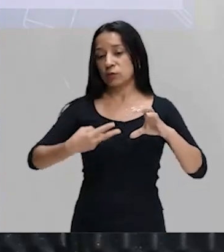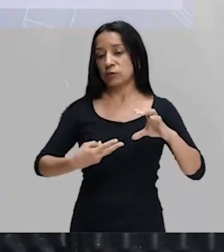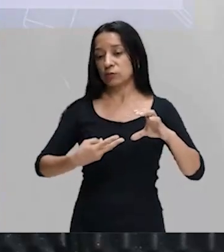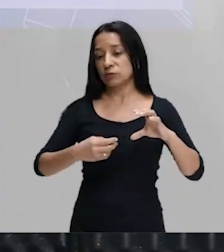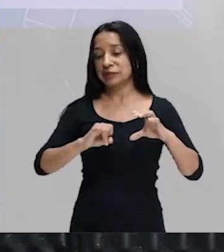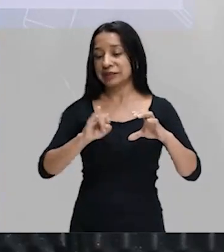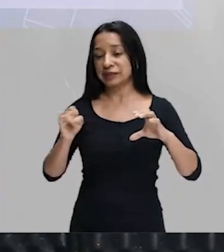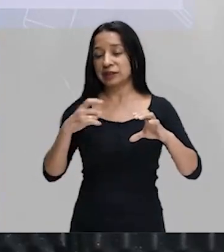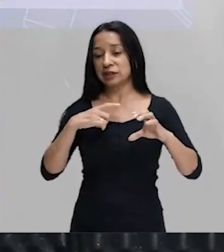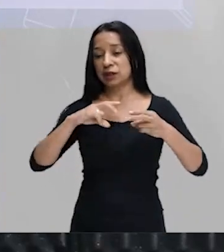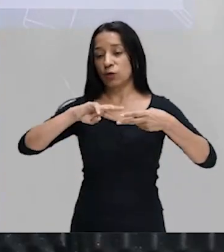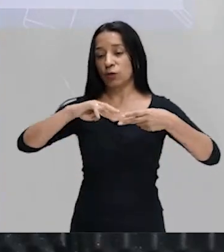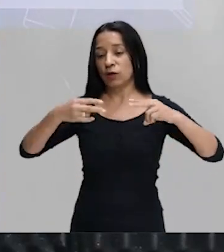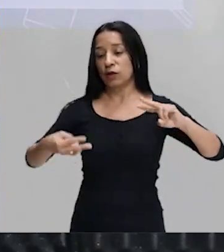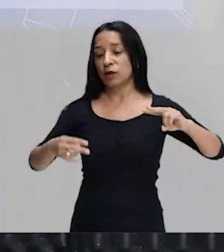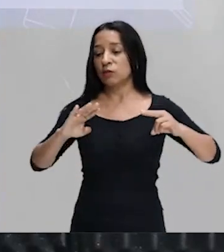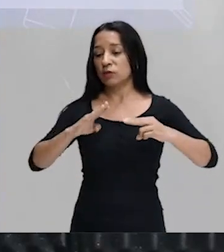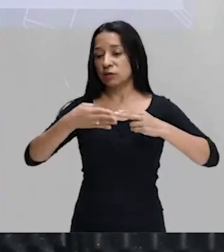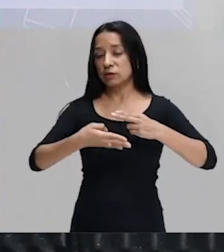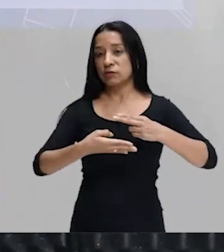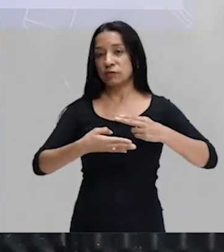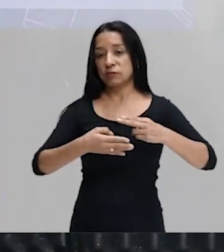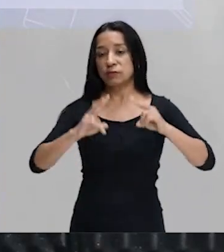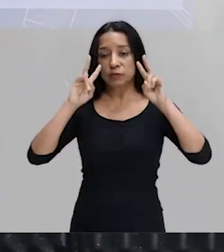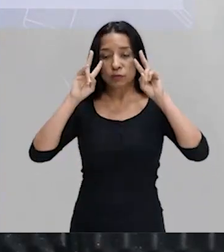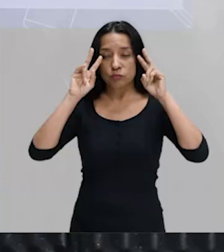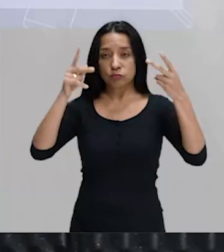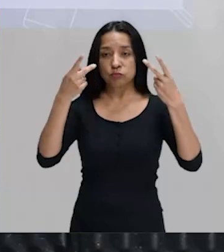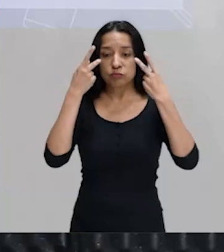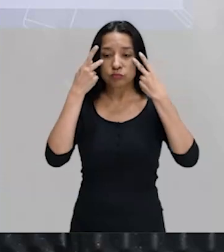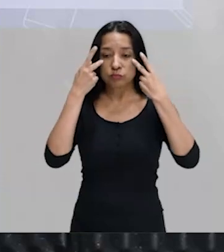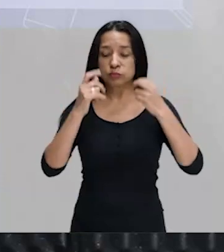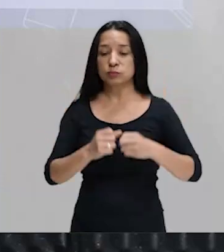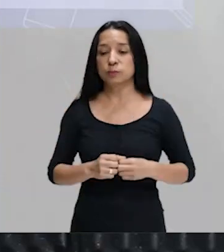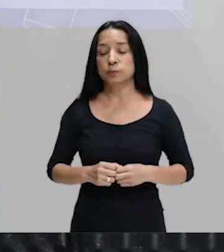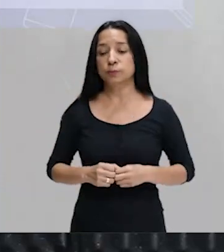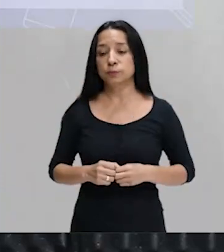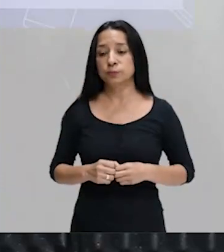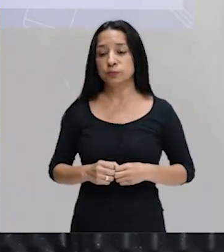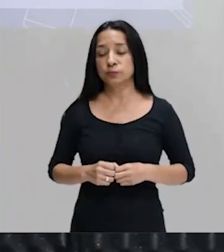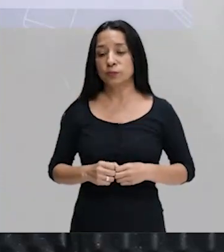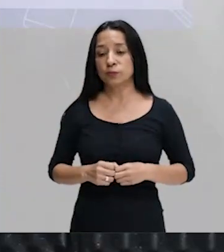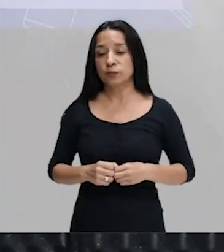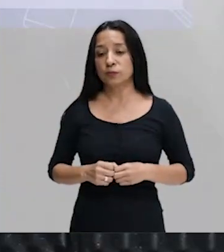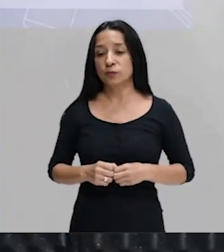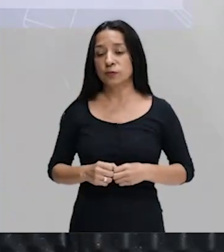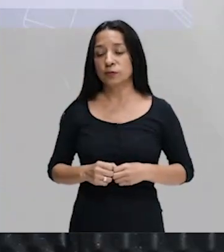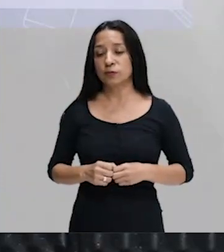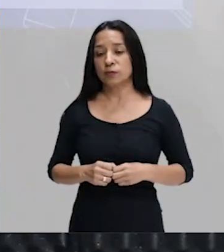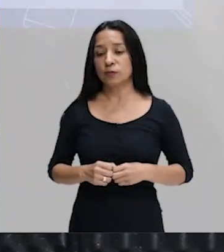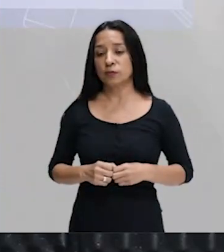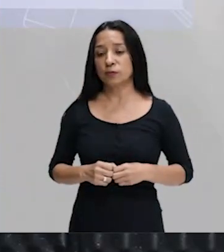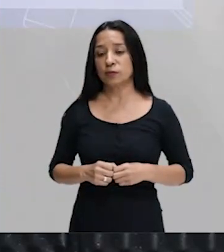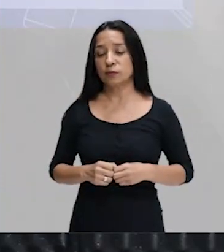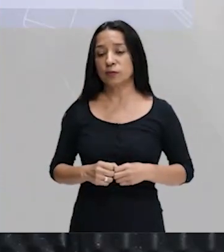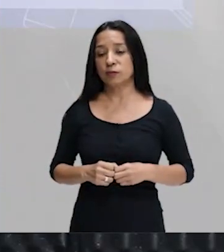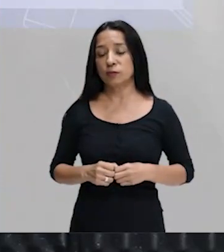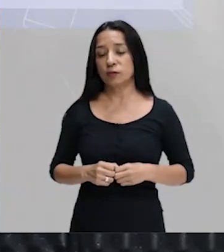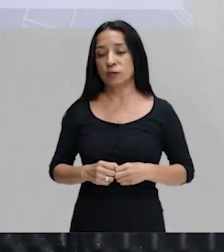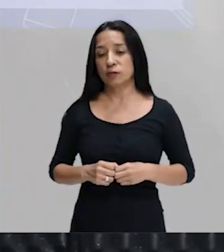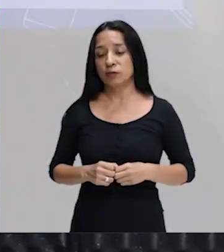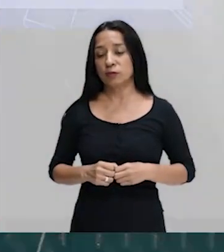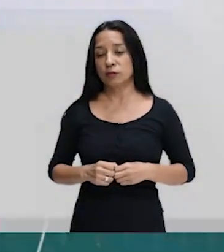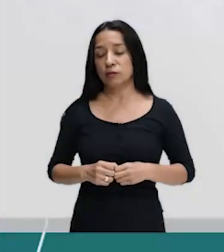alelo recessivo, ele vai ser daltônico, tá? E o indivíduo vai ser do sexo masculino normal, para essa